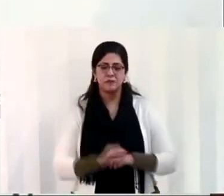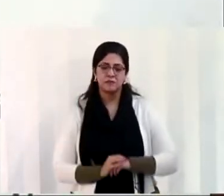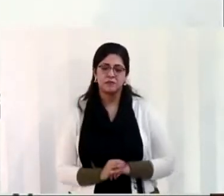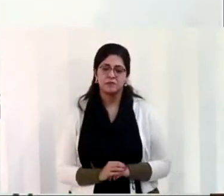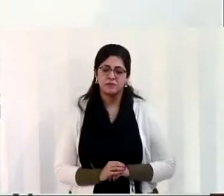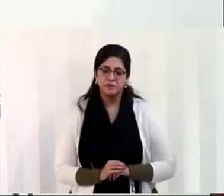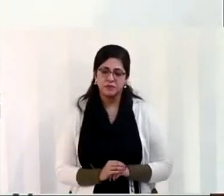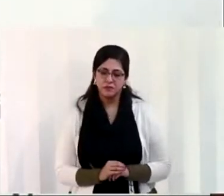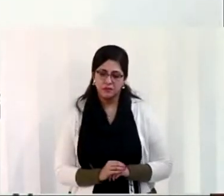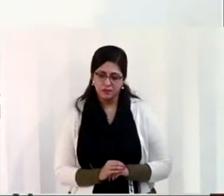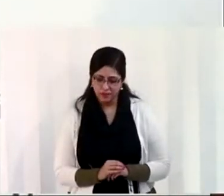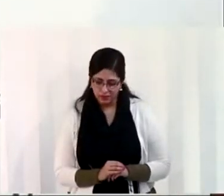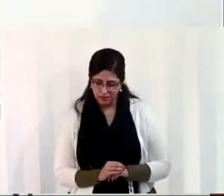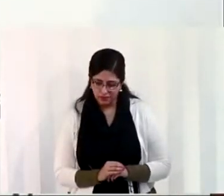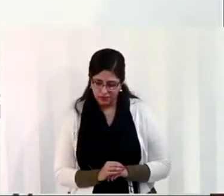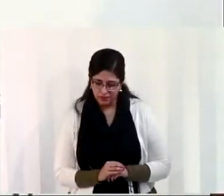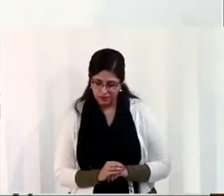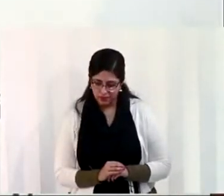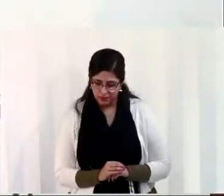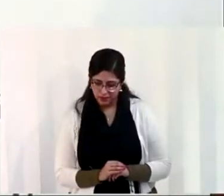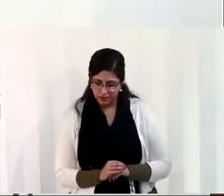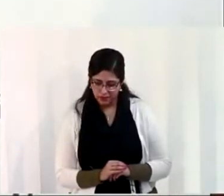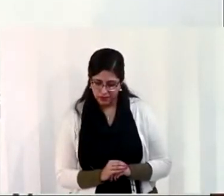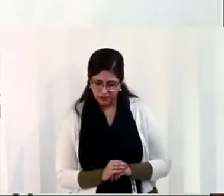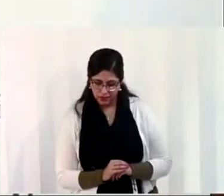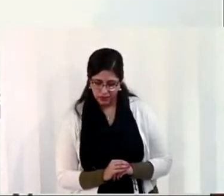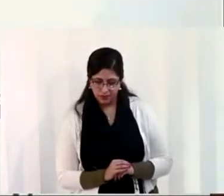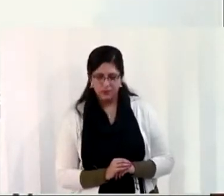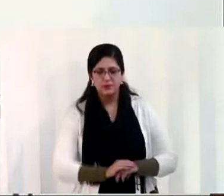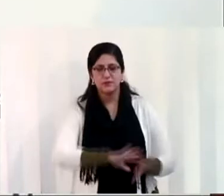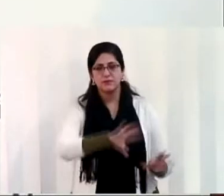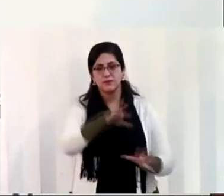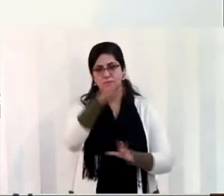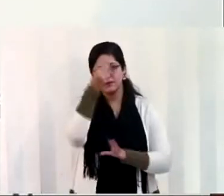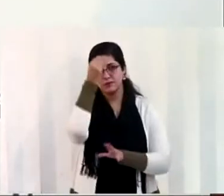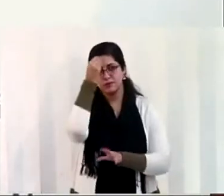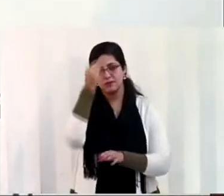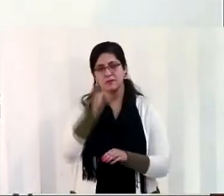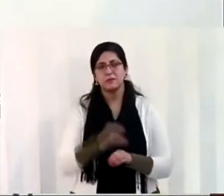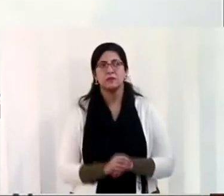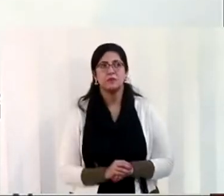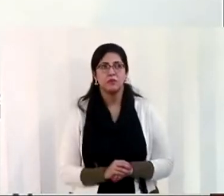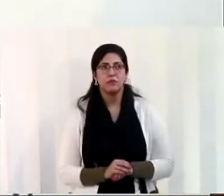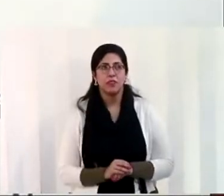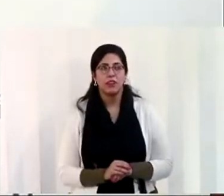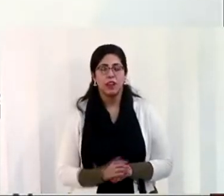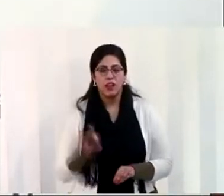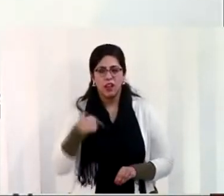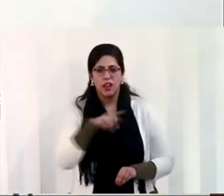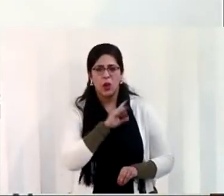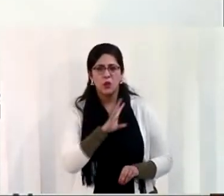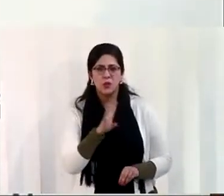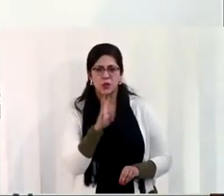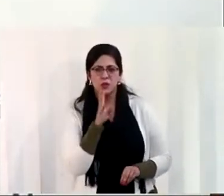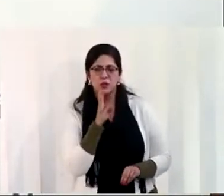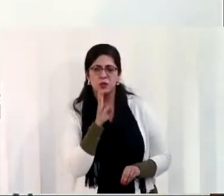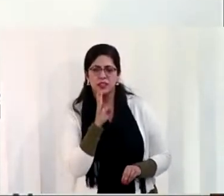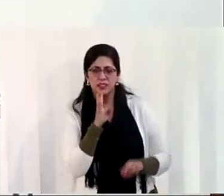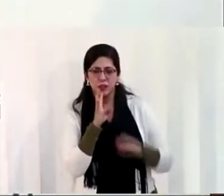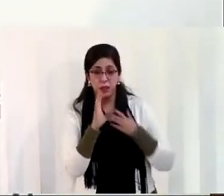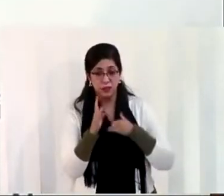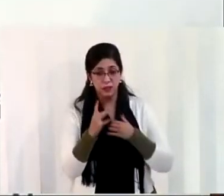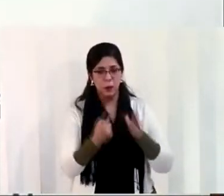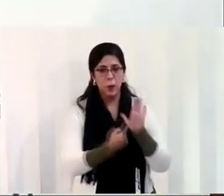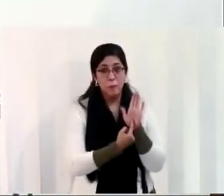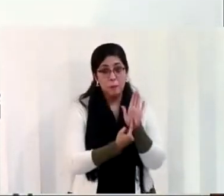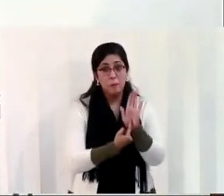Lembram que no começo eu falei um pouquinho de cenas da igreja? Que o conhecimento, ele se mostra, ele se